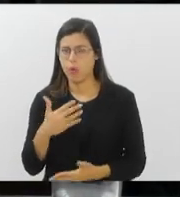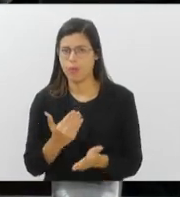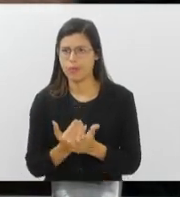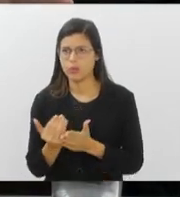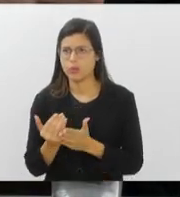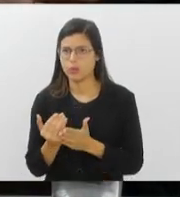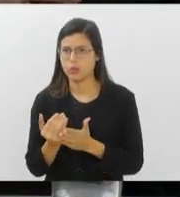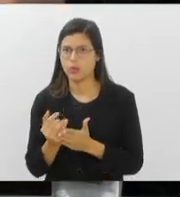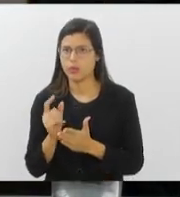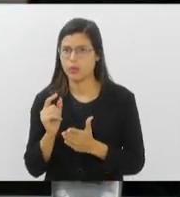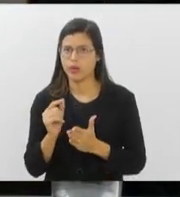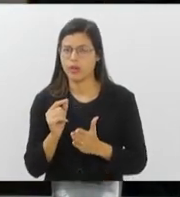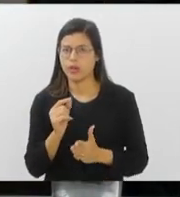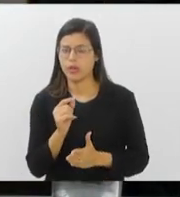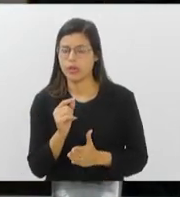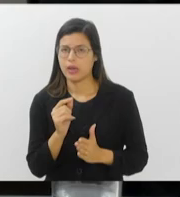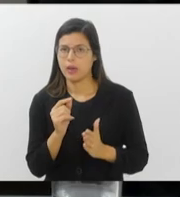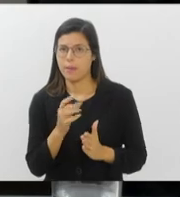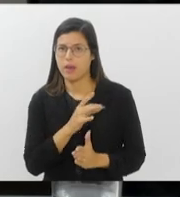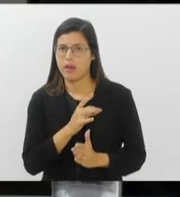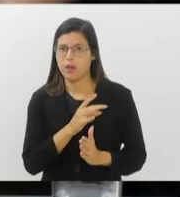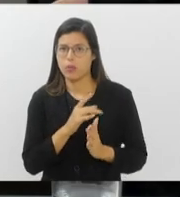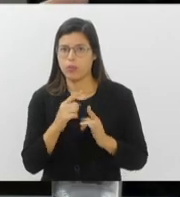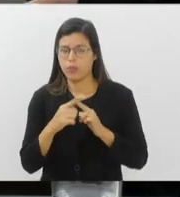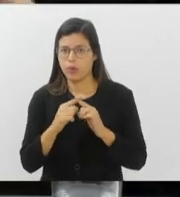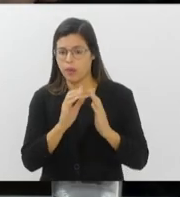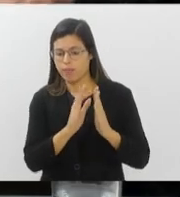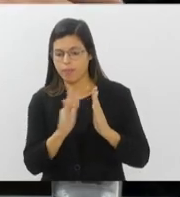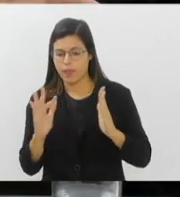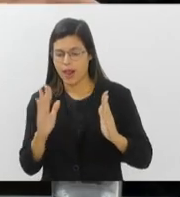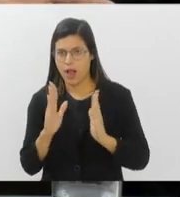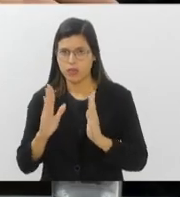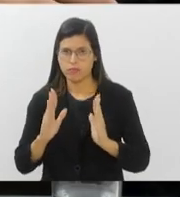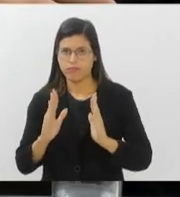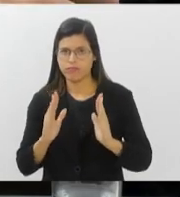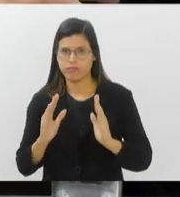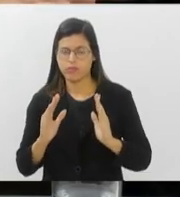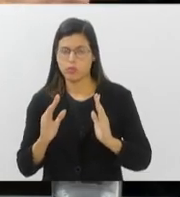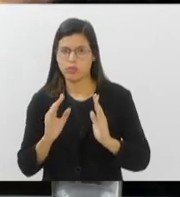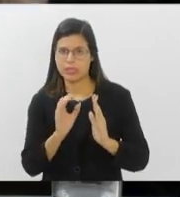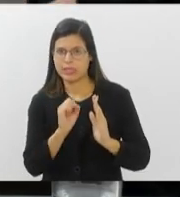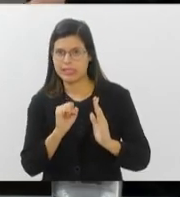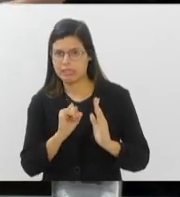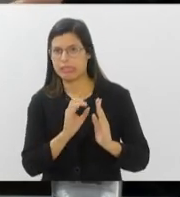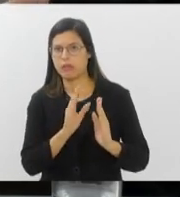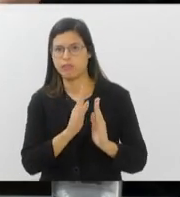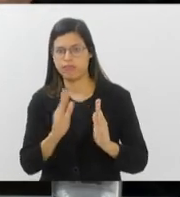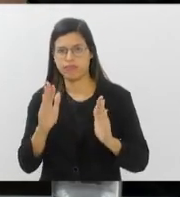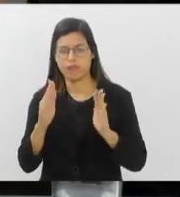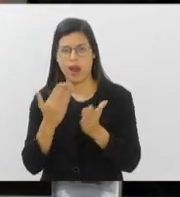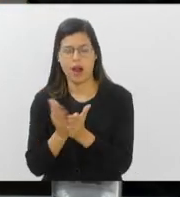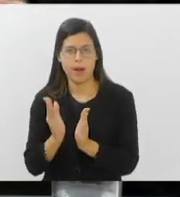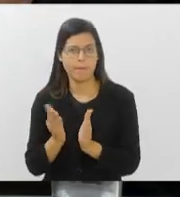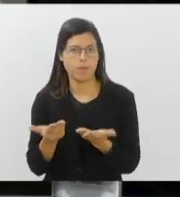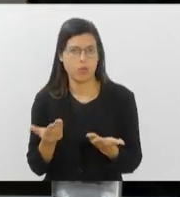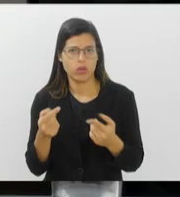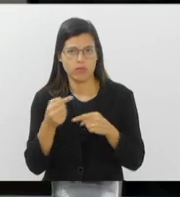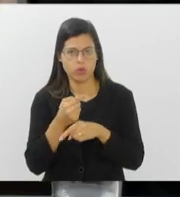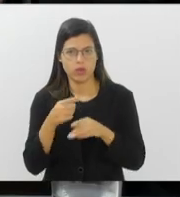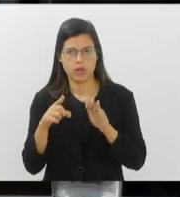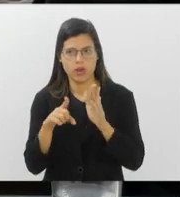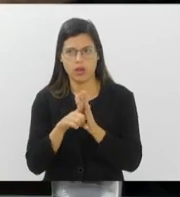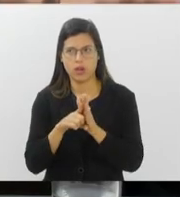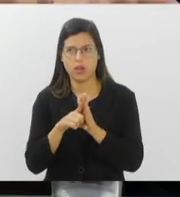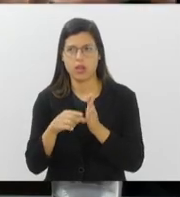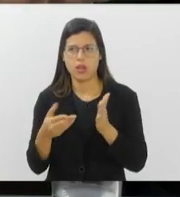prazo está descumprindo a lei, mas a concessionária não indica o credenciado, quando indicou, ele não tinha competência para o